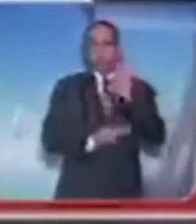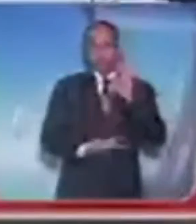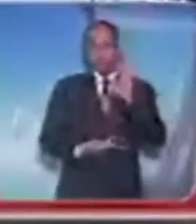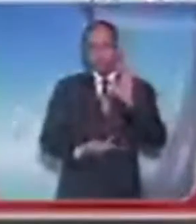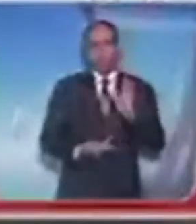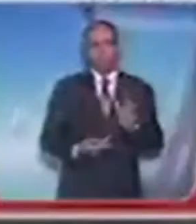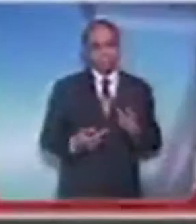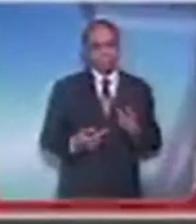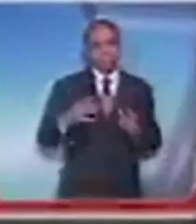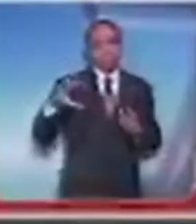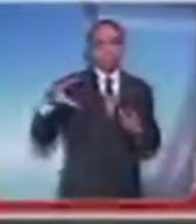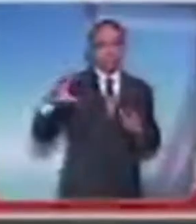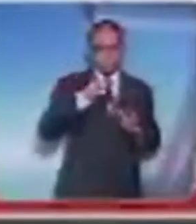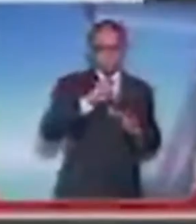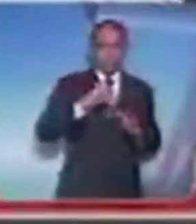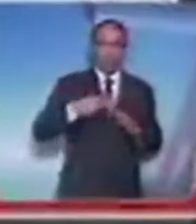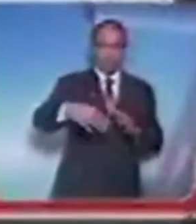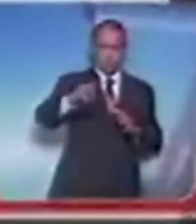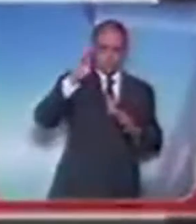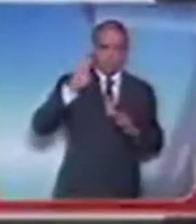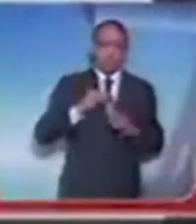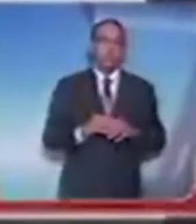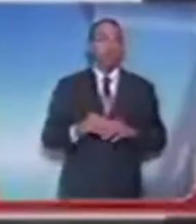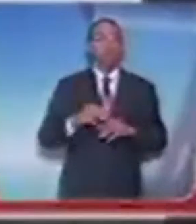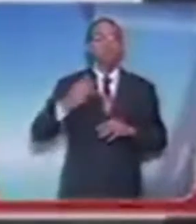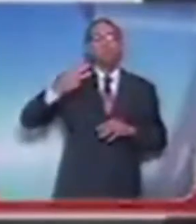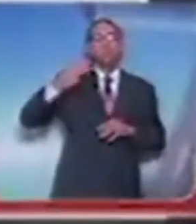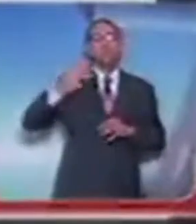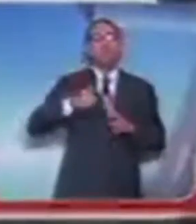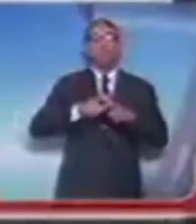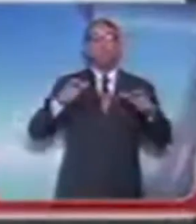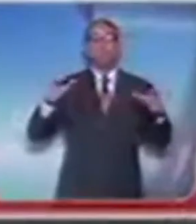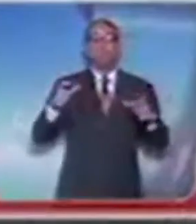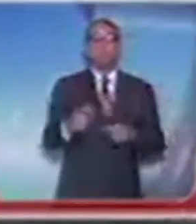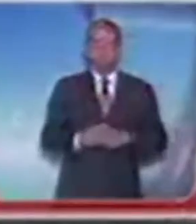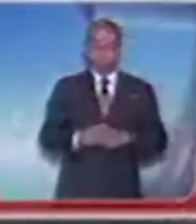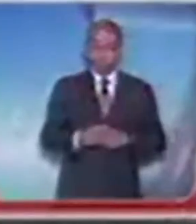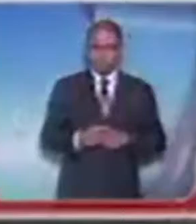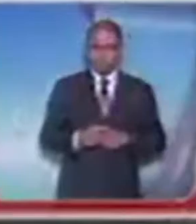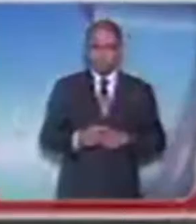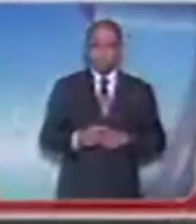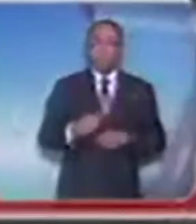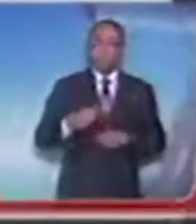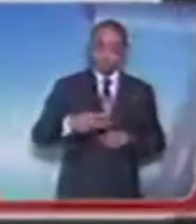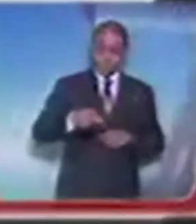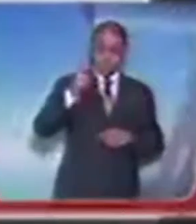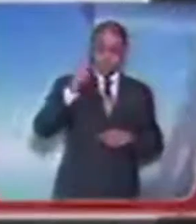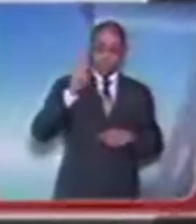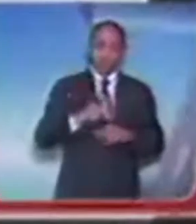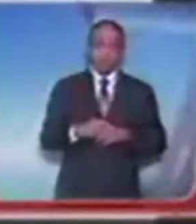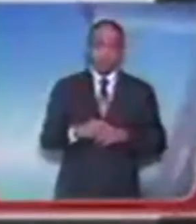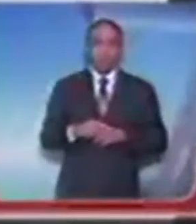Nós vamos ter, portanto, um aumento do número de trabalhadores terceirizados. E na medida que isso ocorra, nós vamos ter,